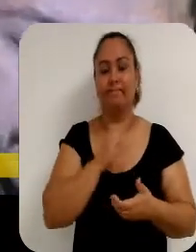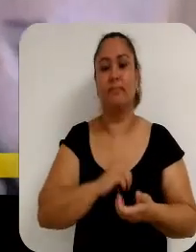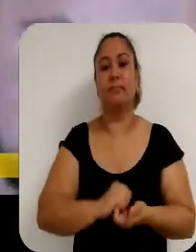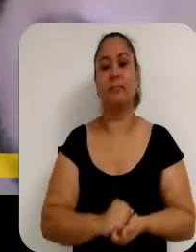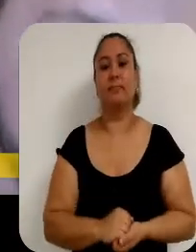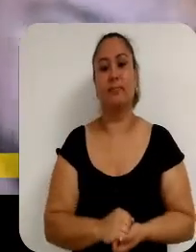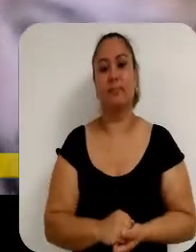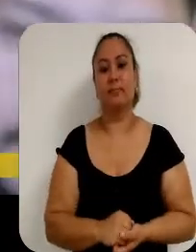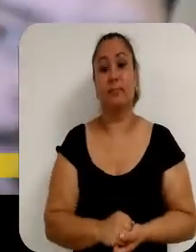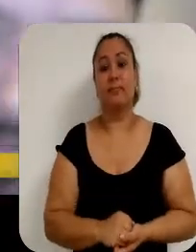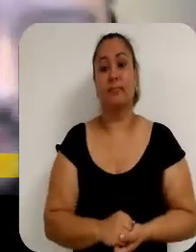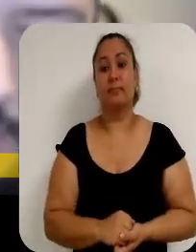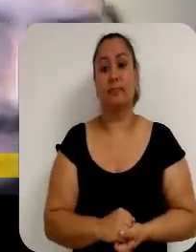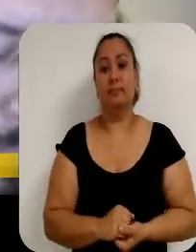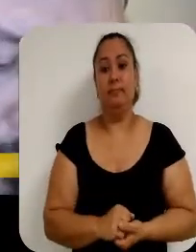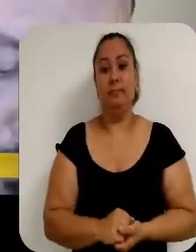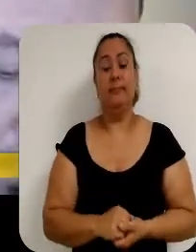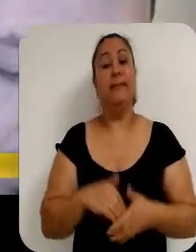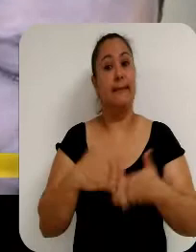Então,